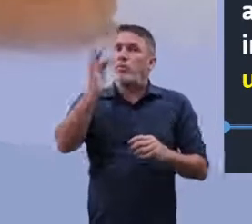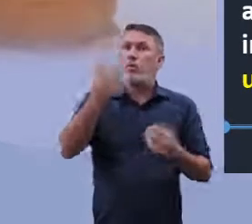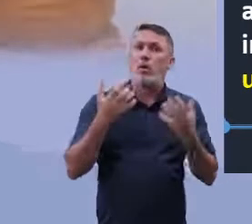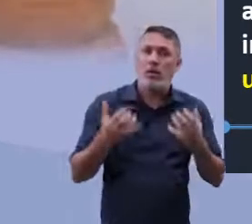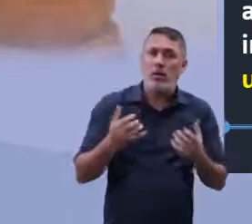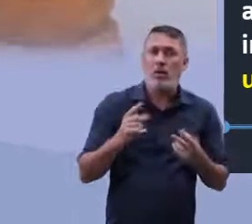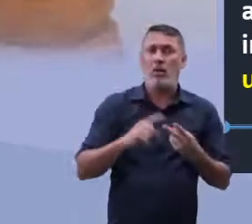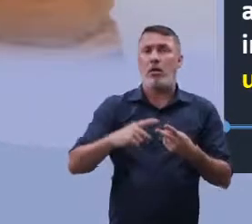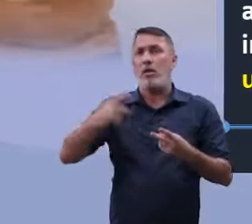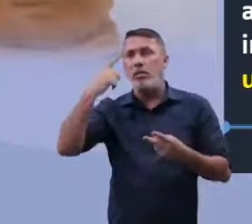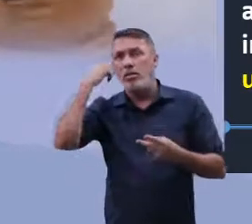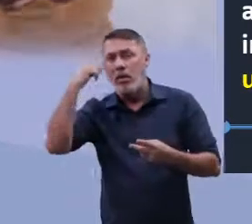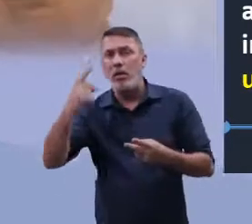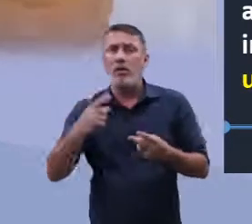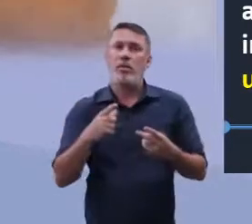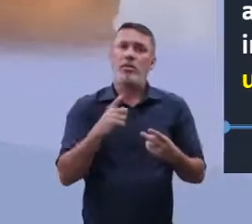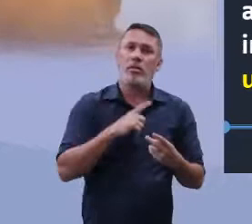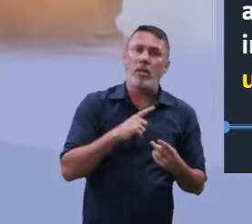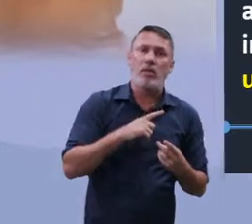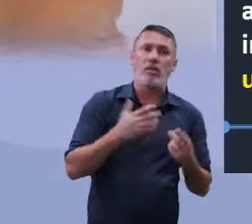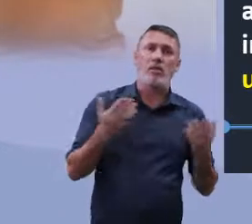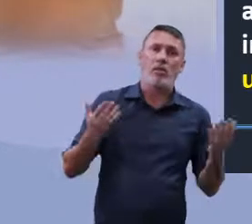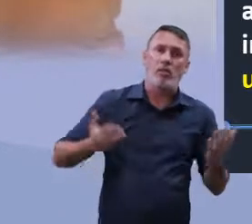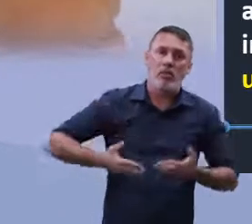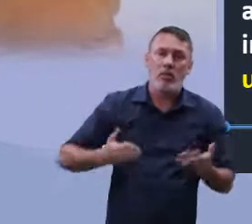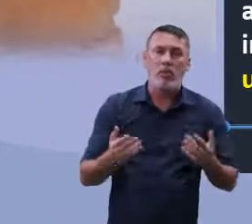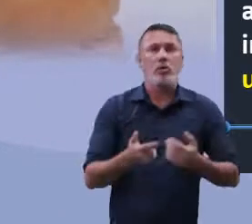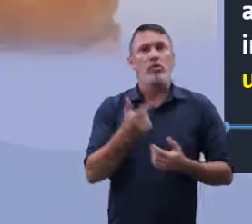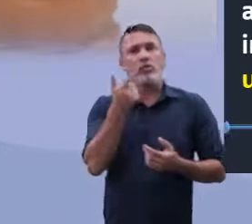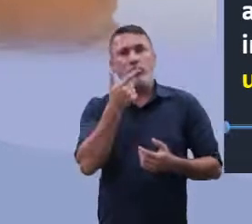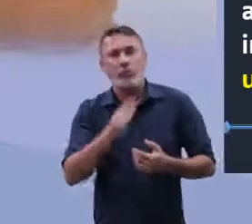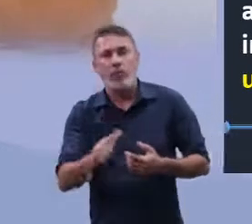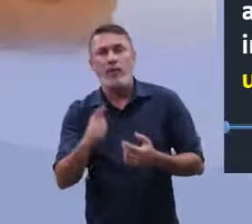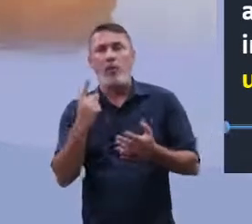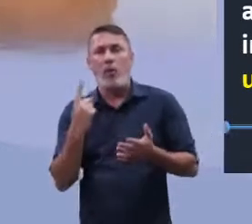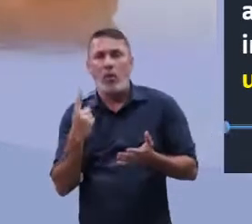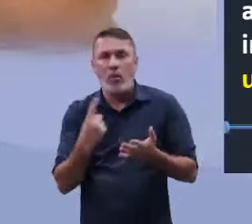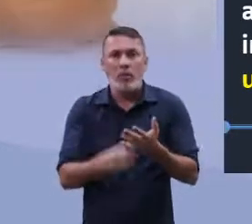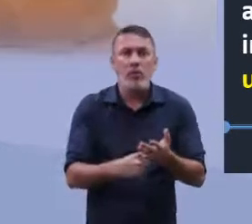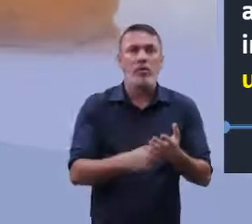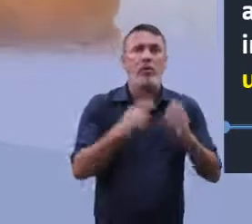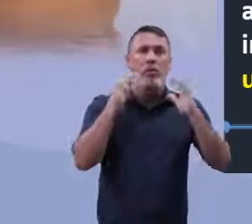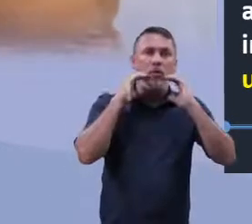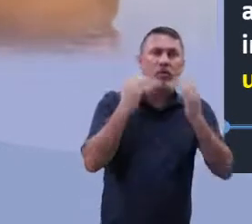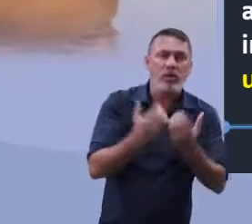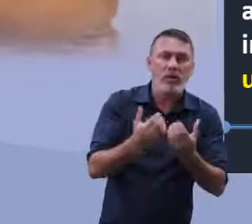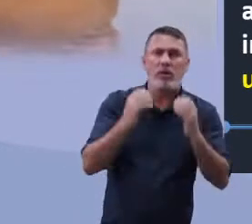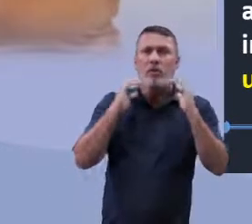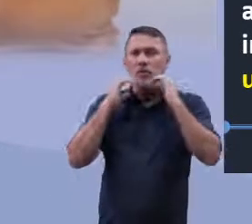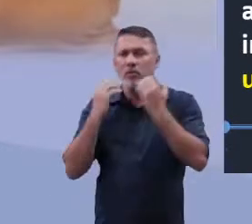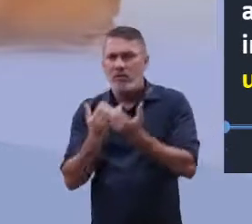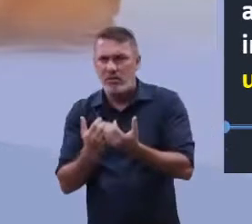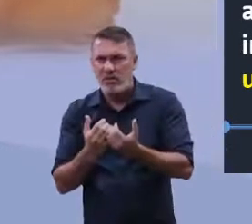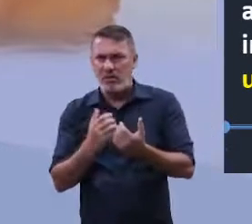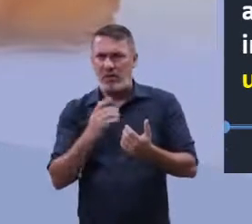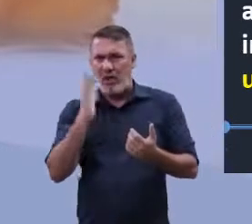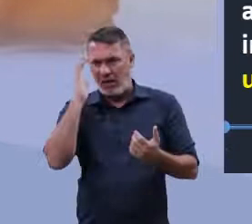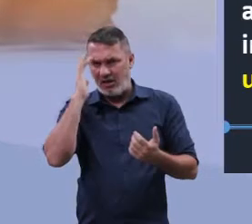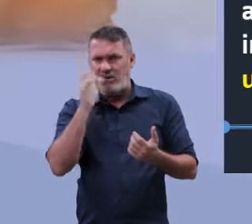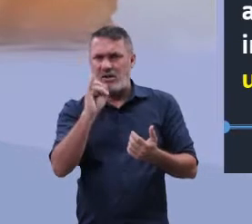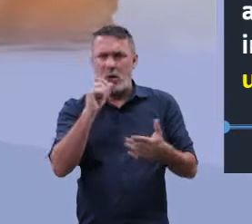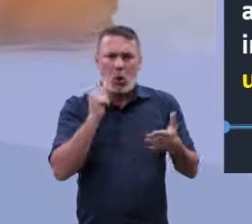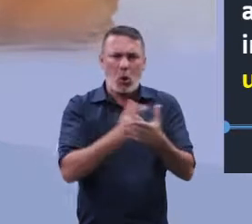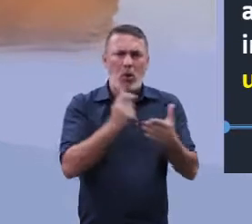O futuro que queremos, a ideia que nós temos hoje, reafirmar os compromissos de outras conferências. Será